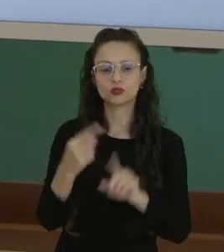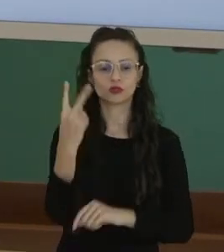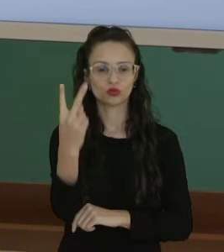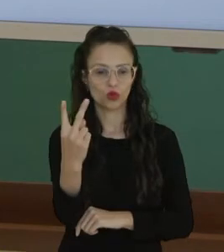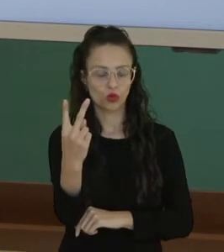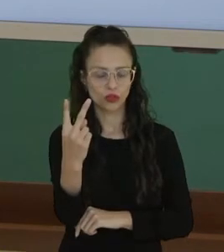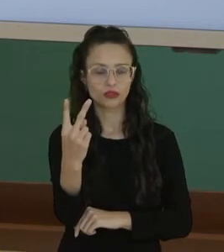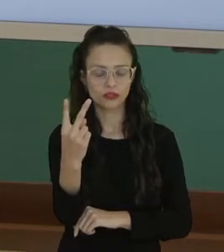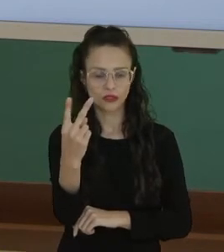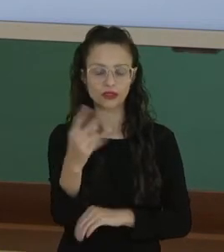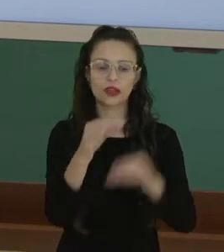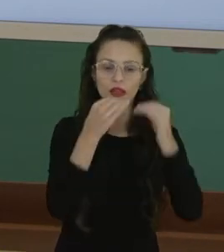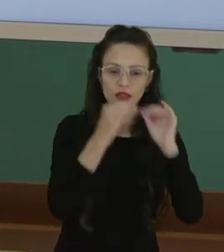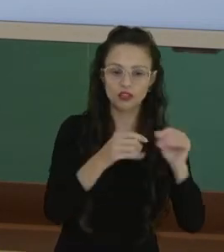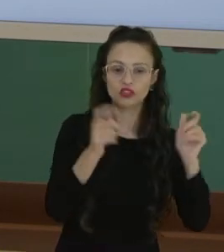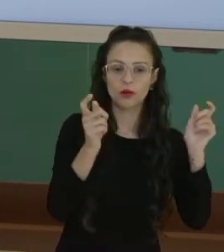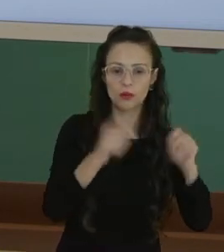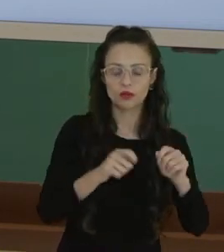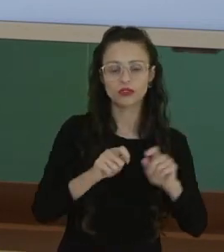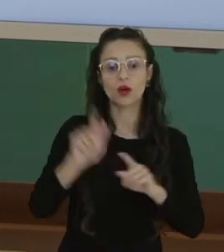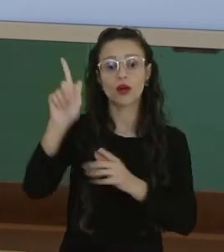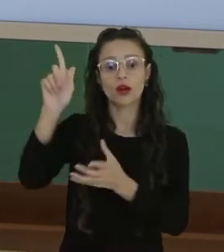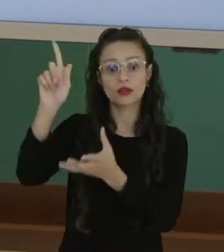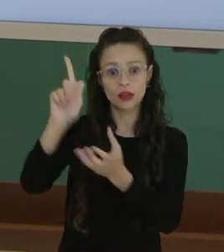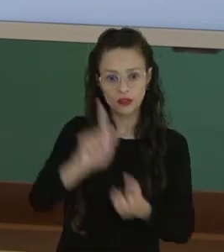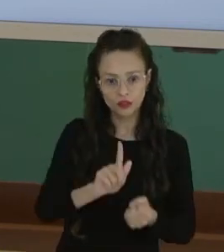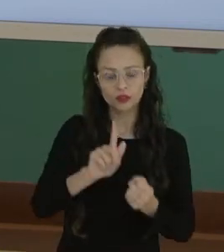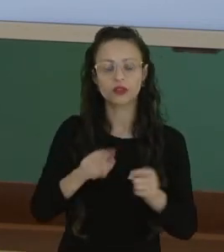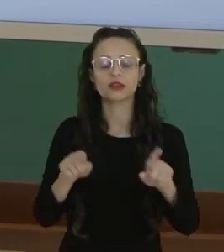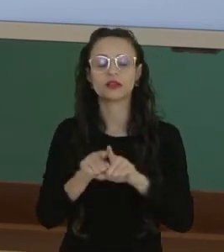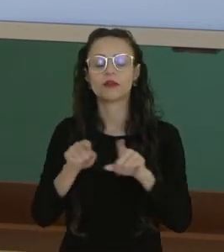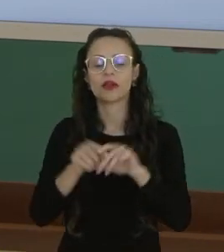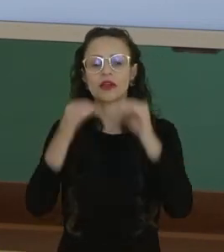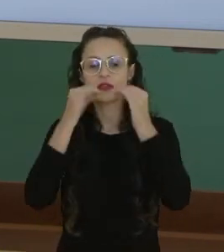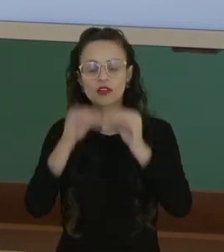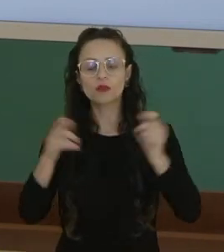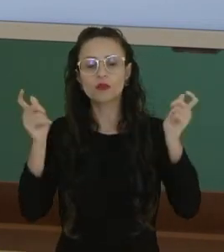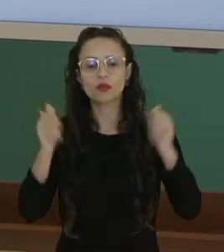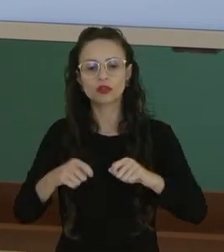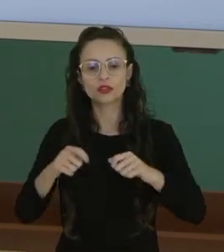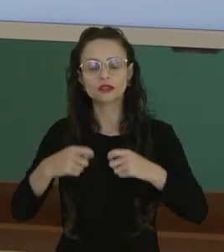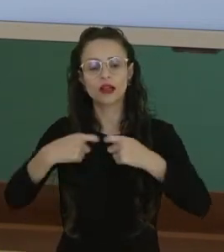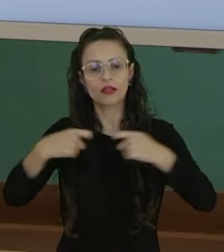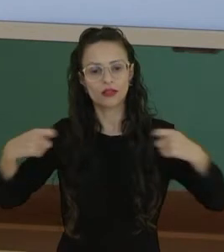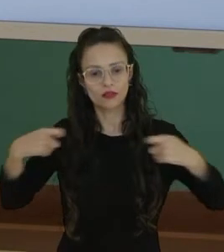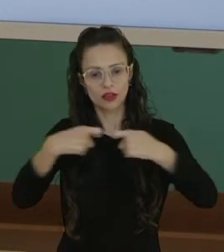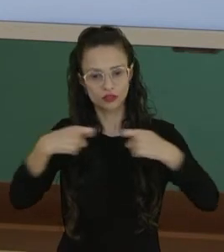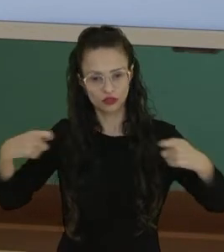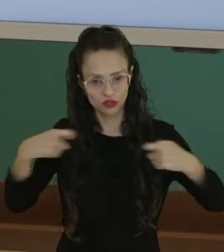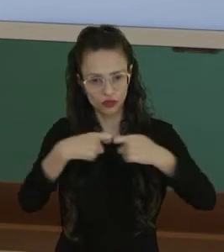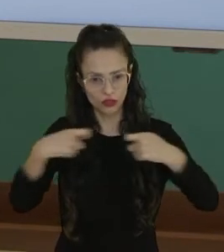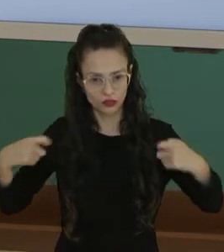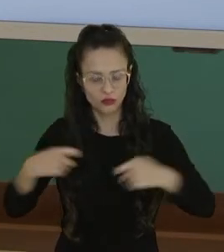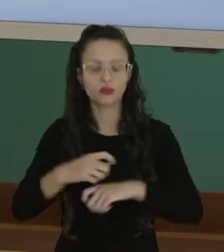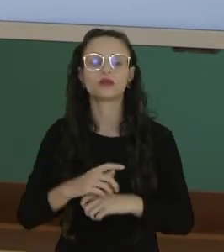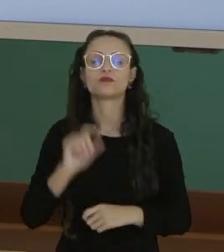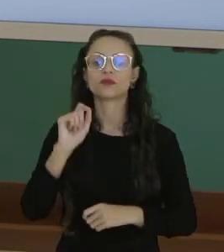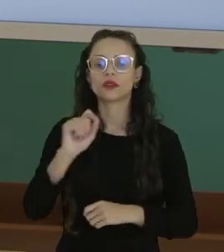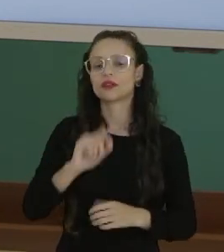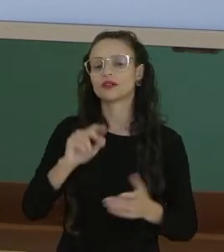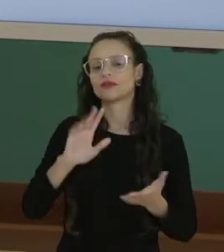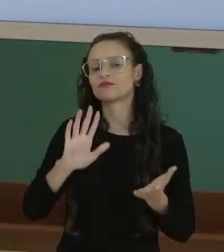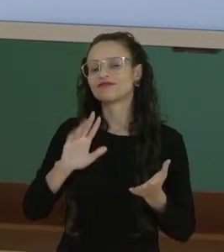a chamada energia potencial gravitacional e a energia potencial elástica, né? Ou seja,